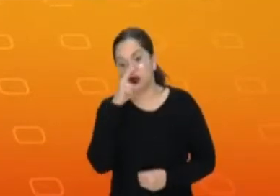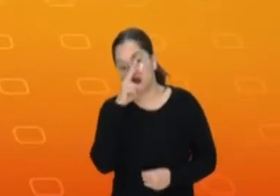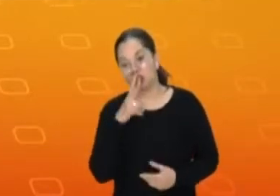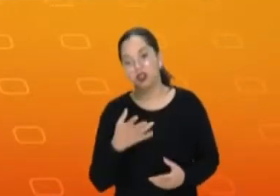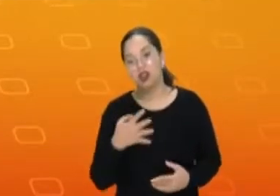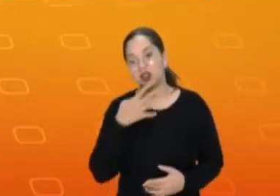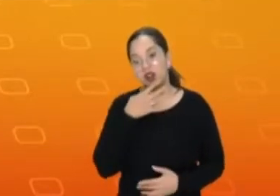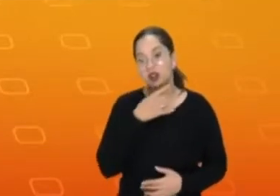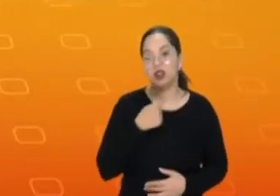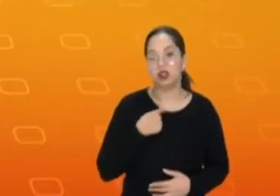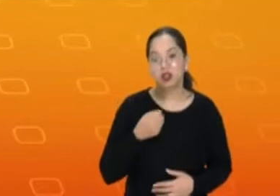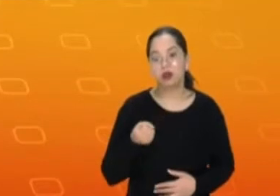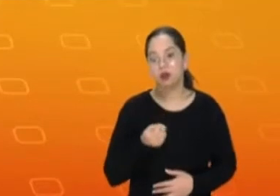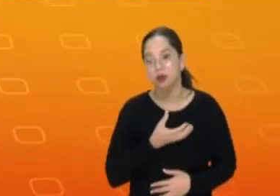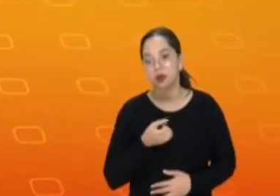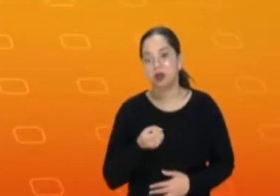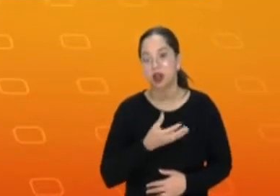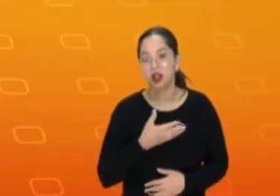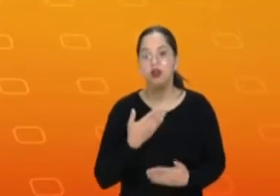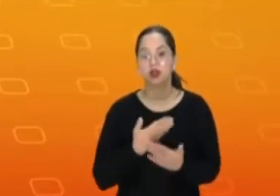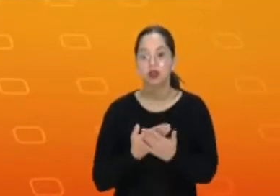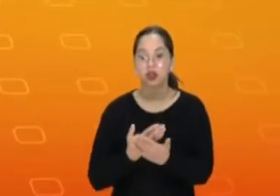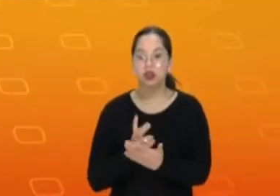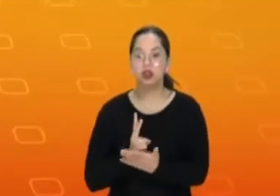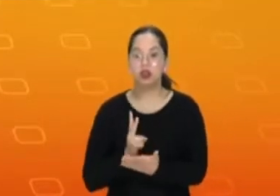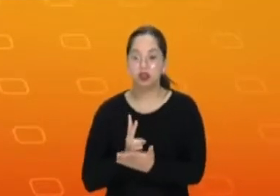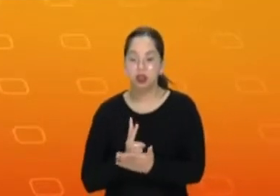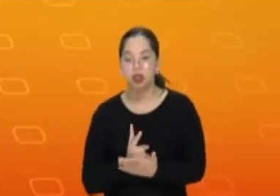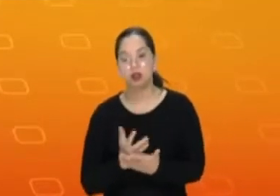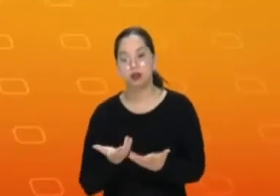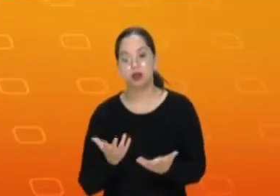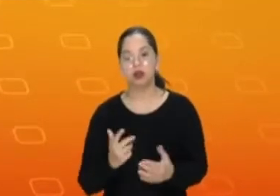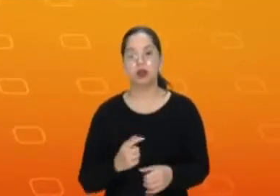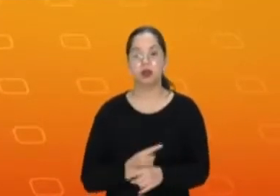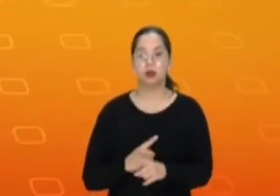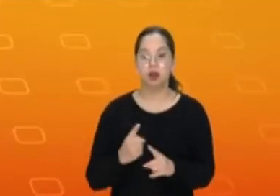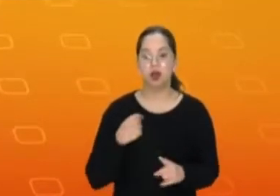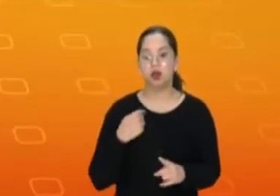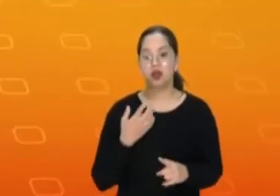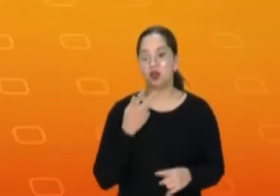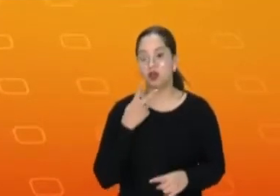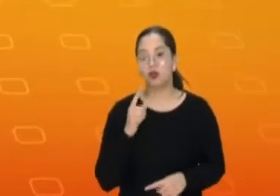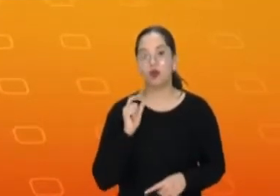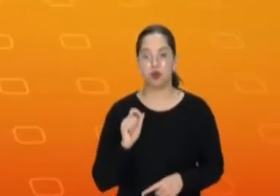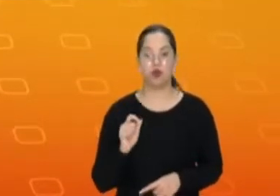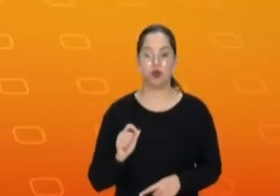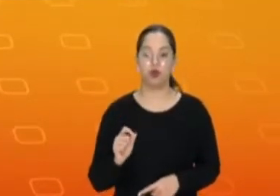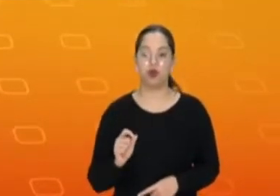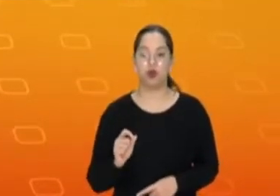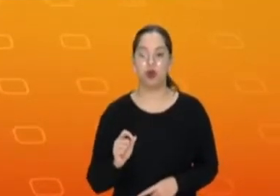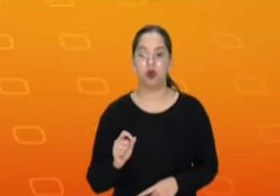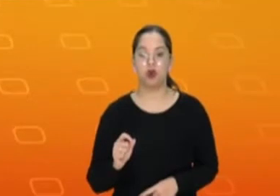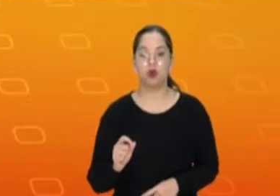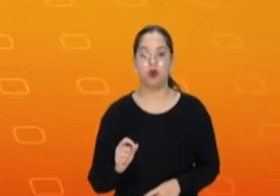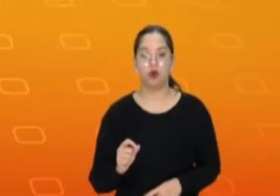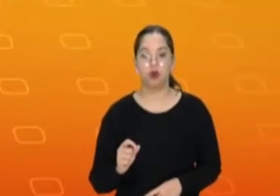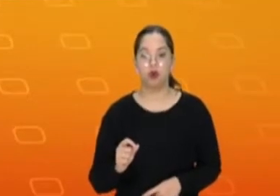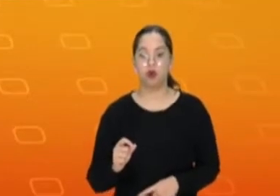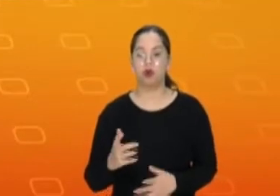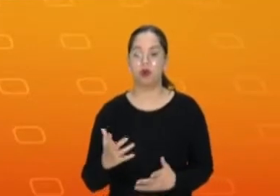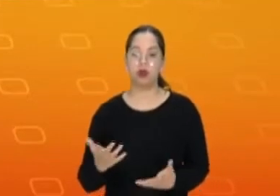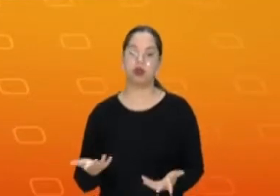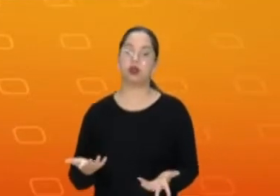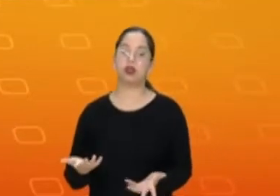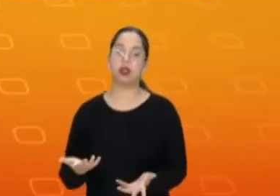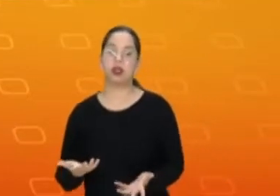estou me atualizando, estou sempre estudando e tudo mais, mas o que eu digo, assim, quando eu digo isso, é que eu acho que o conceito